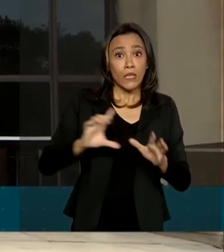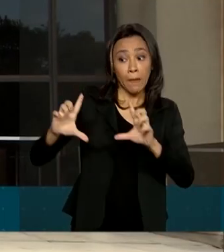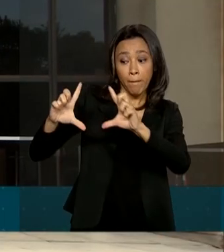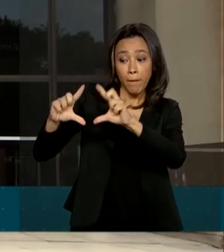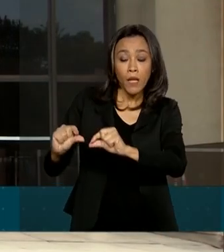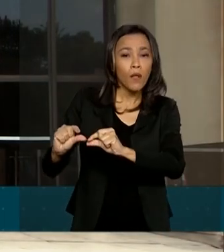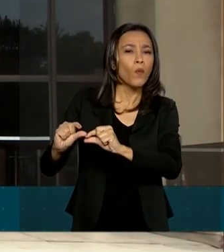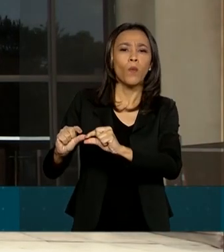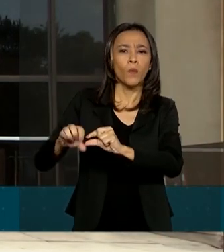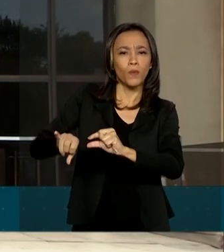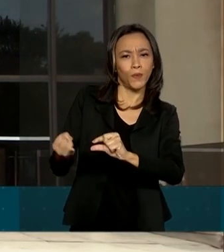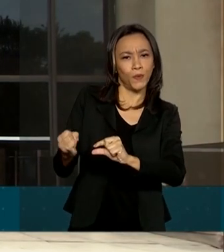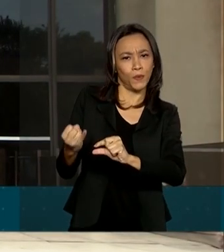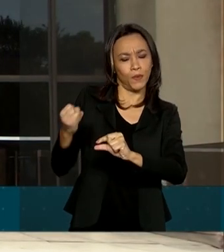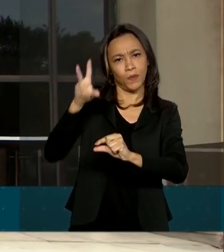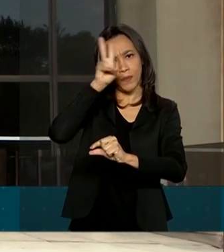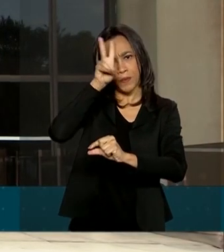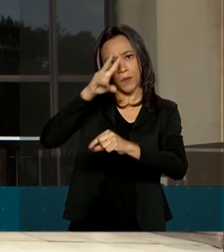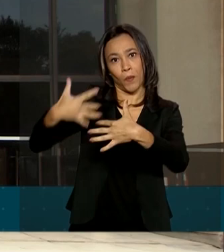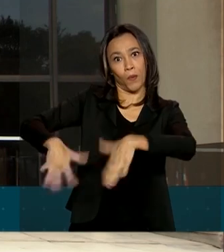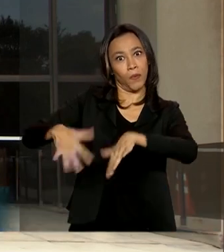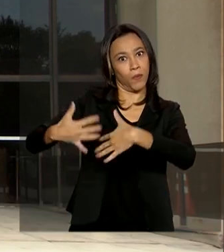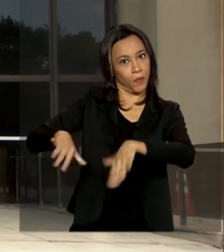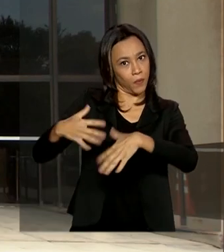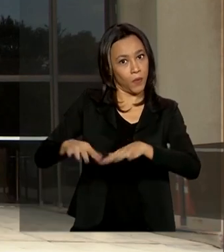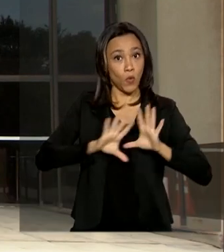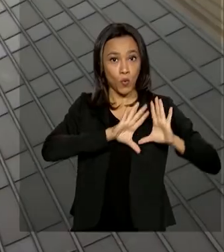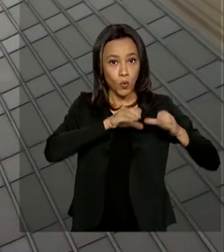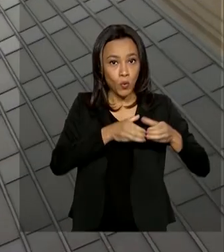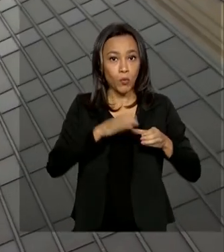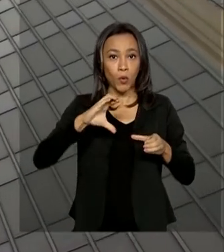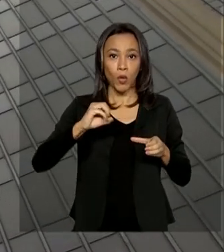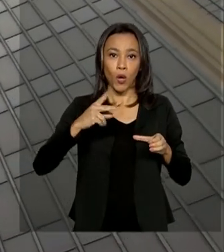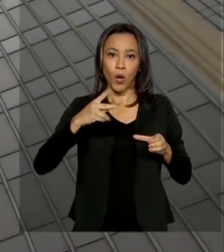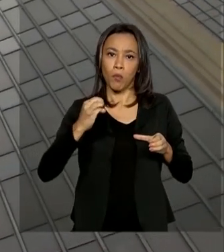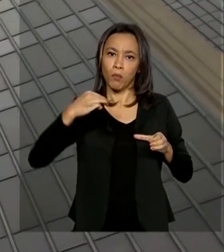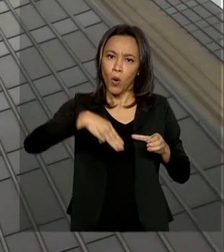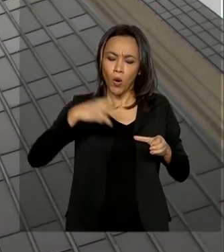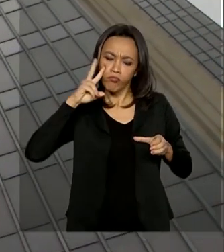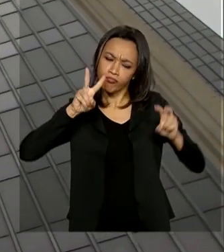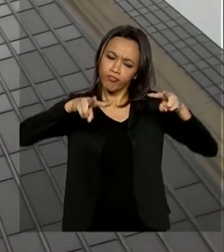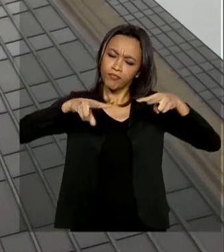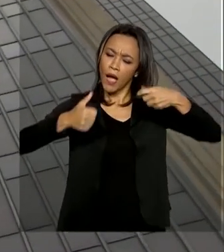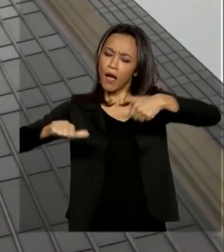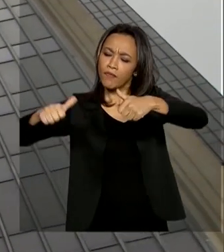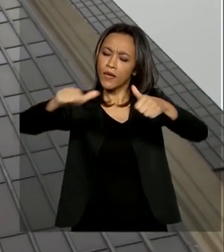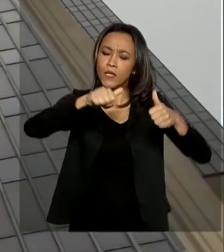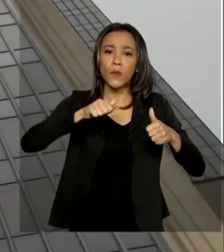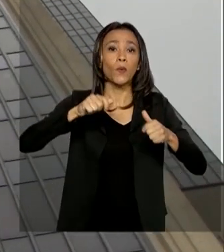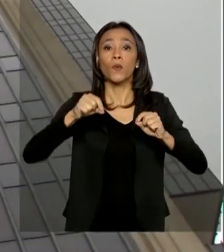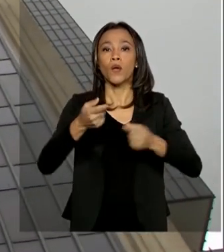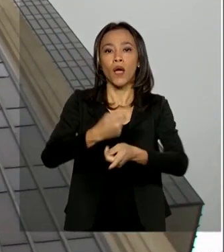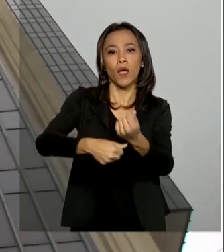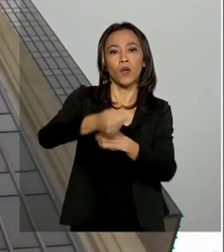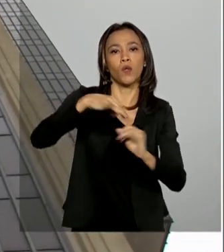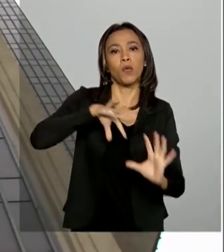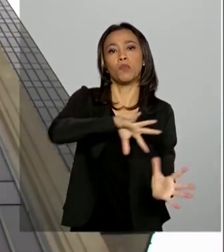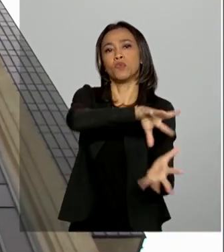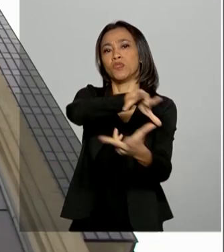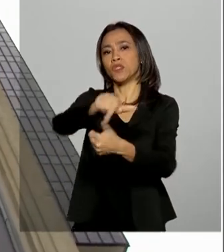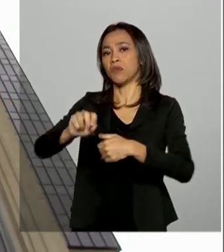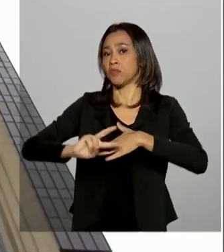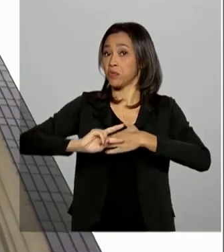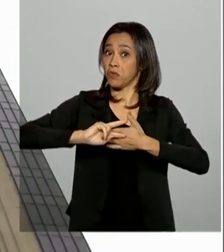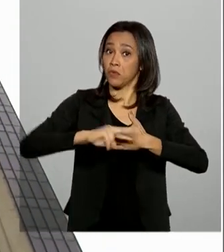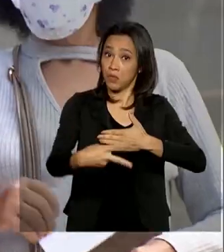básica de juros da história, o Comitê levou em consideração a situação econômica mundial causada pela pandemia do